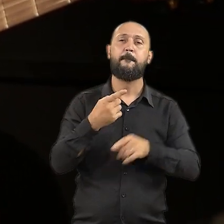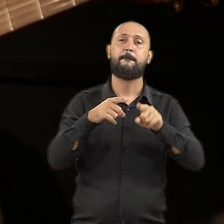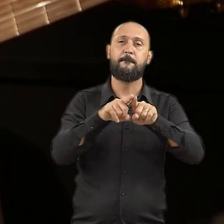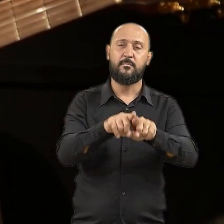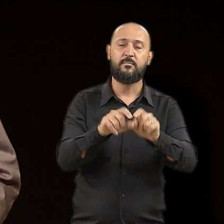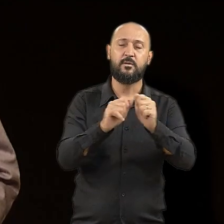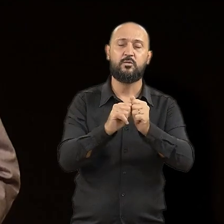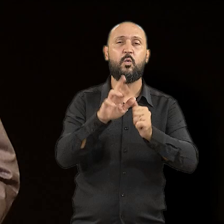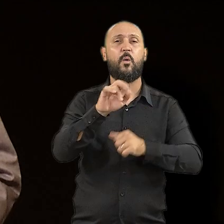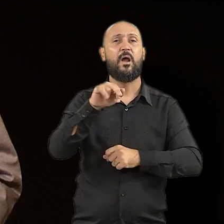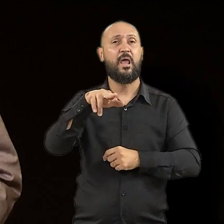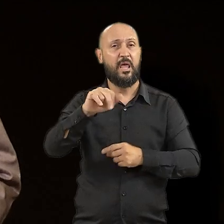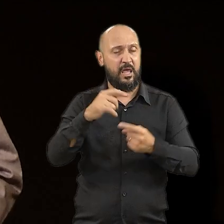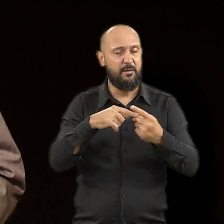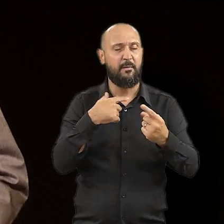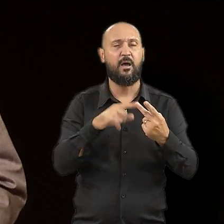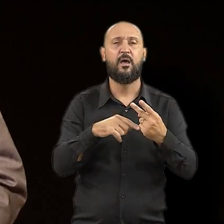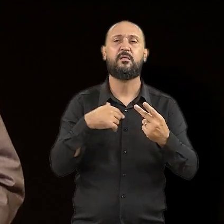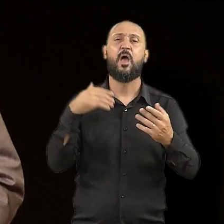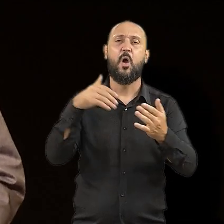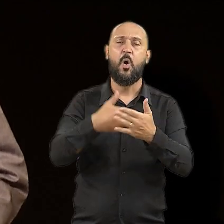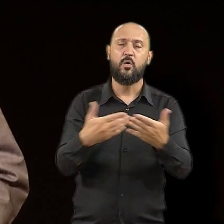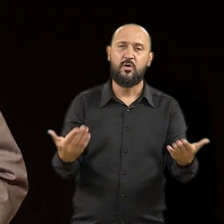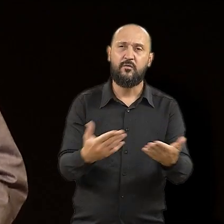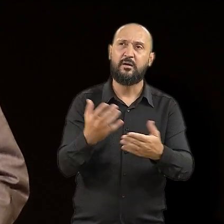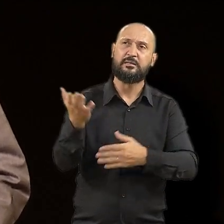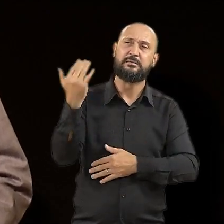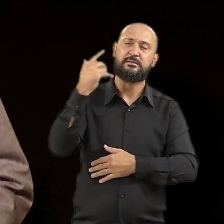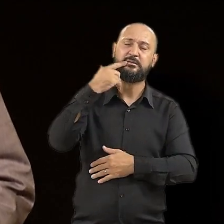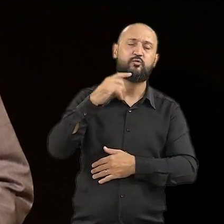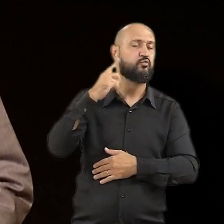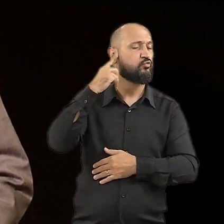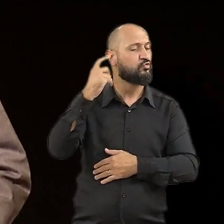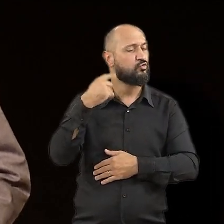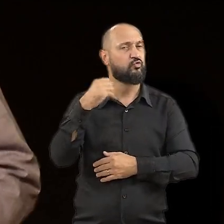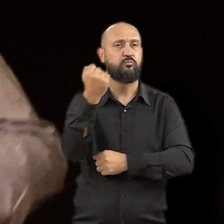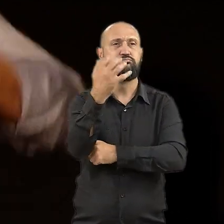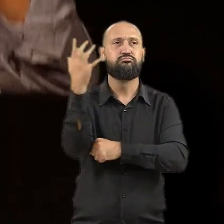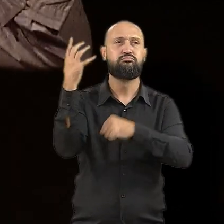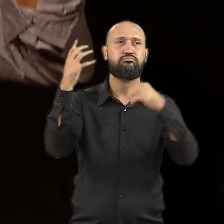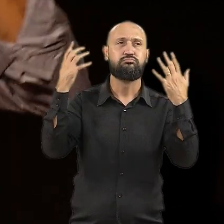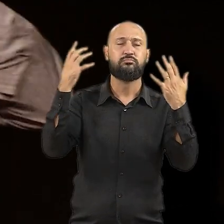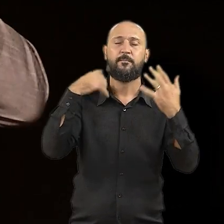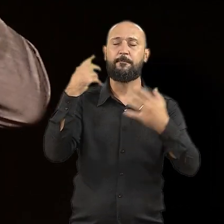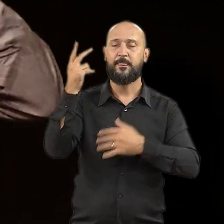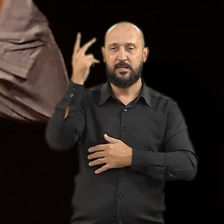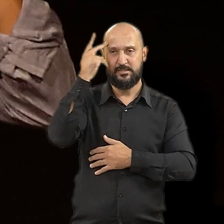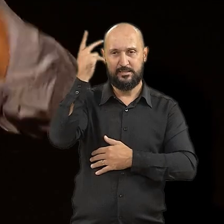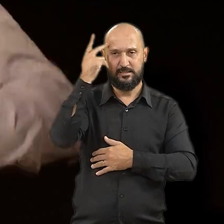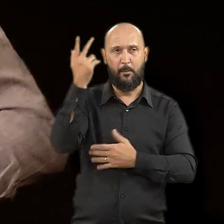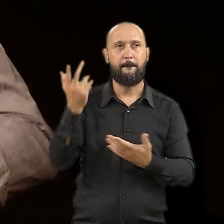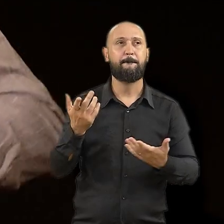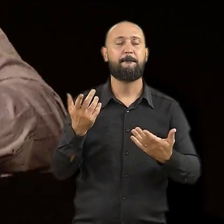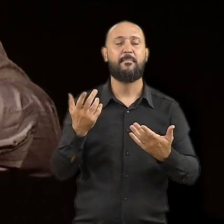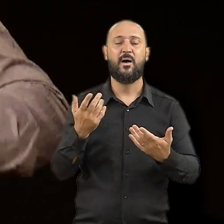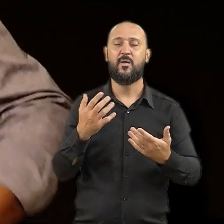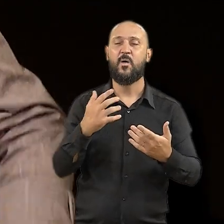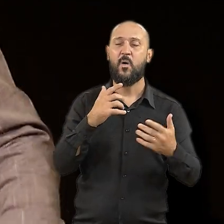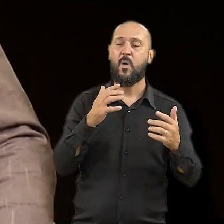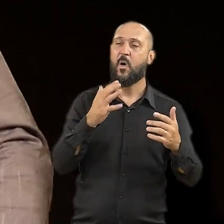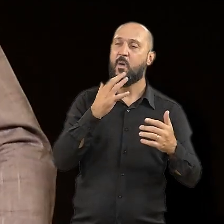Até meus parceiros do Falange da Rima, até hoje eles falam daquele tempo do Som do Mato, que São Paulo